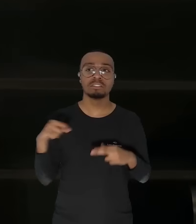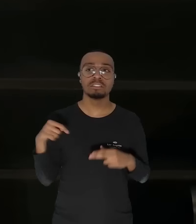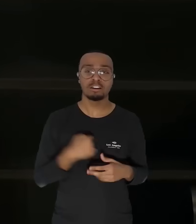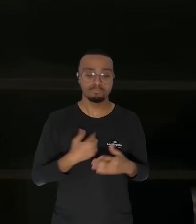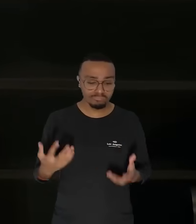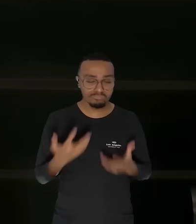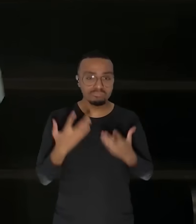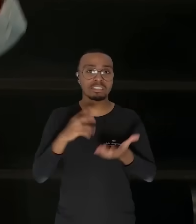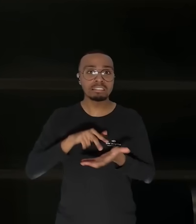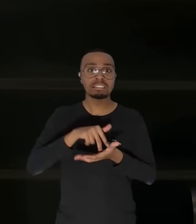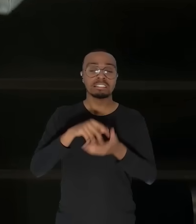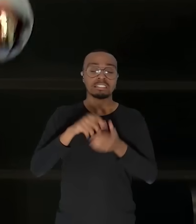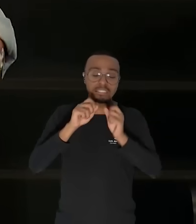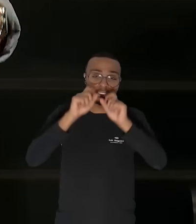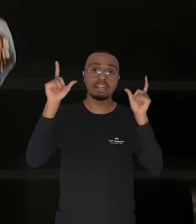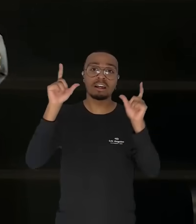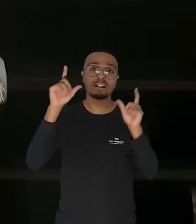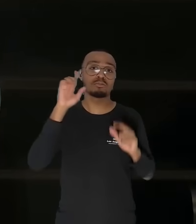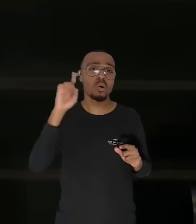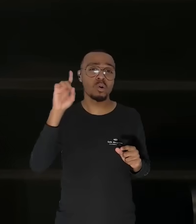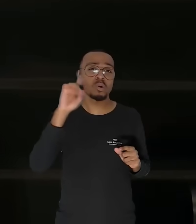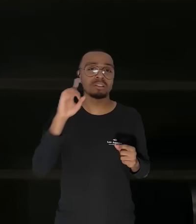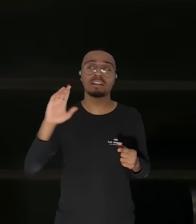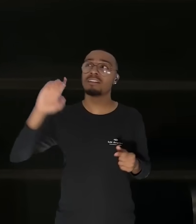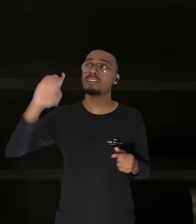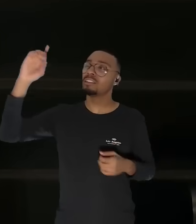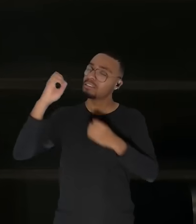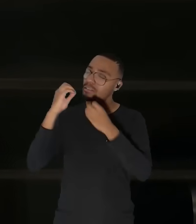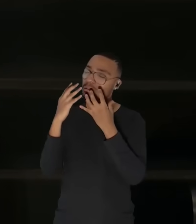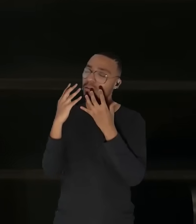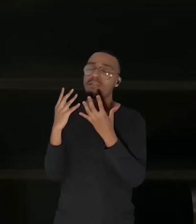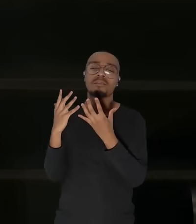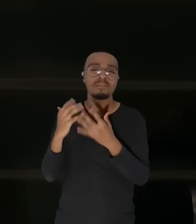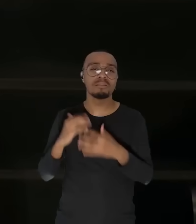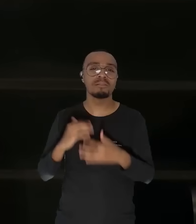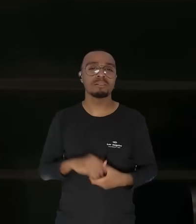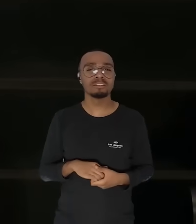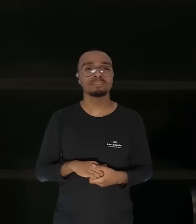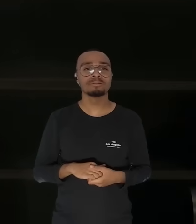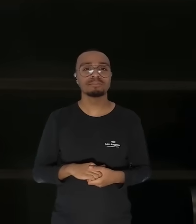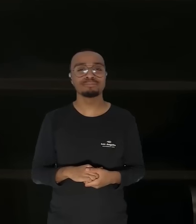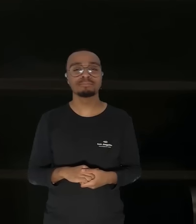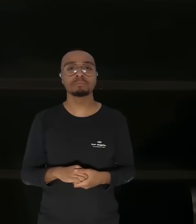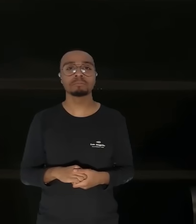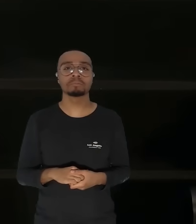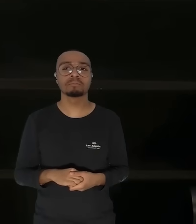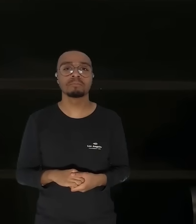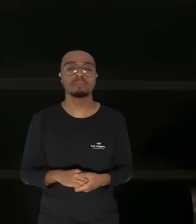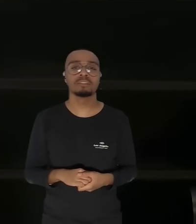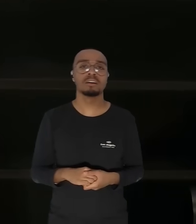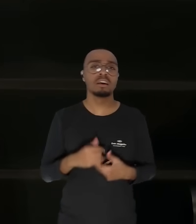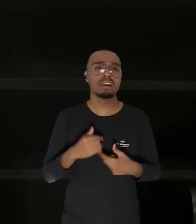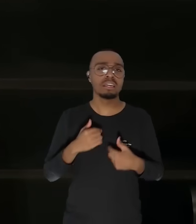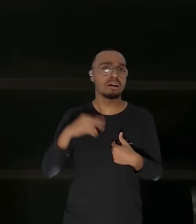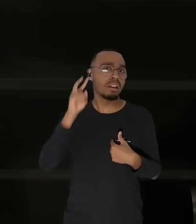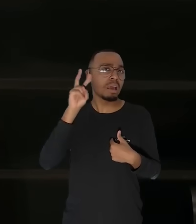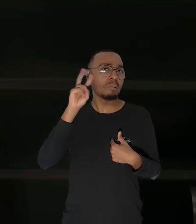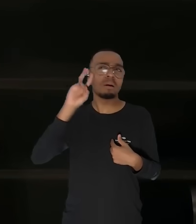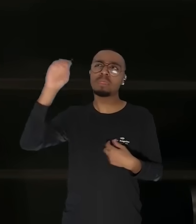precisa embriagar minha alma. Deus é bom. E por que que eu preciso lembrar que Deus é